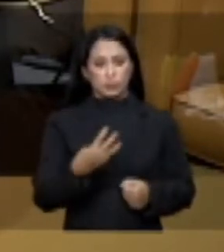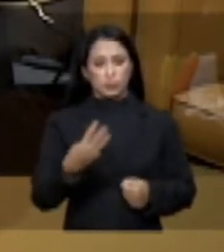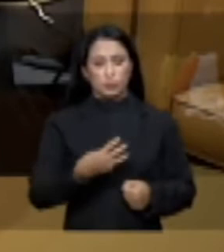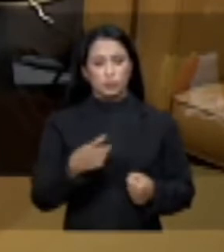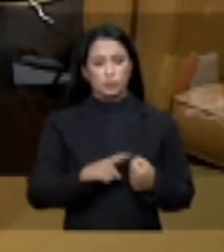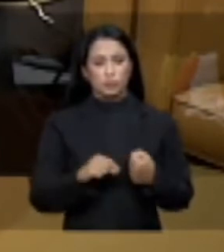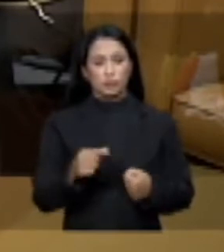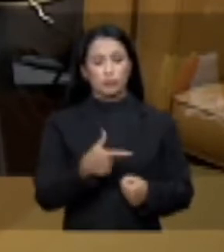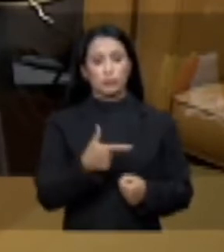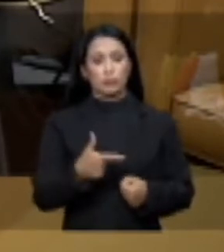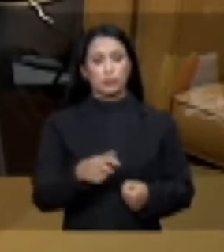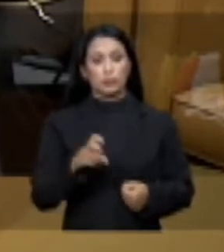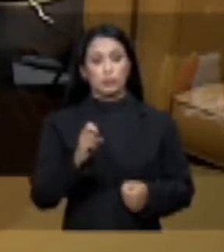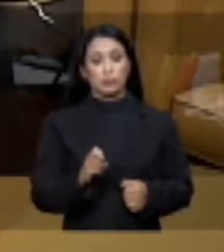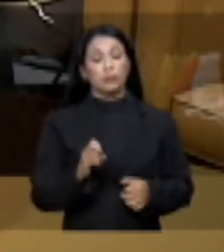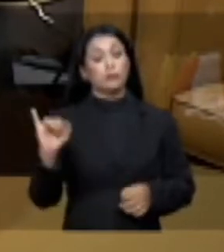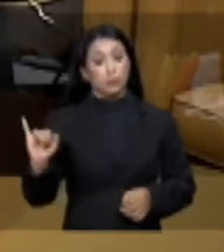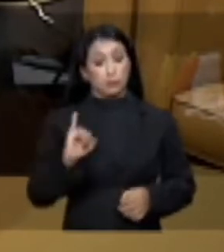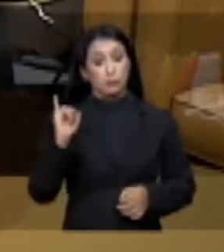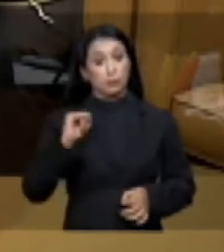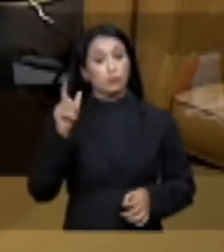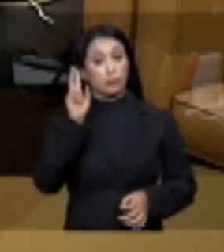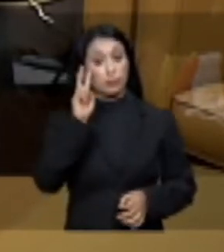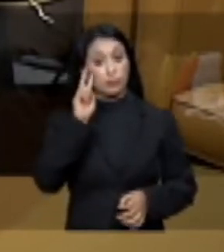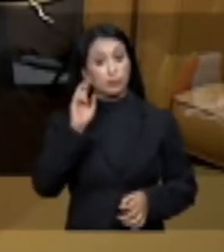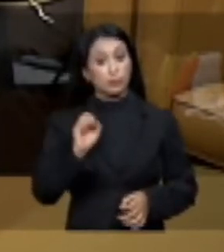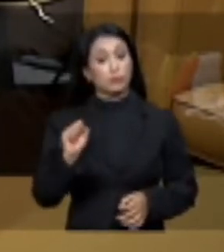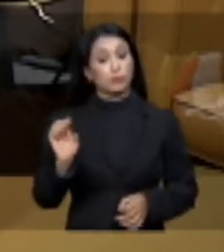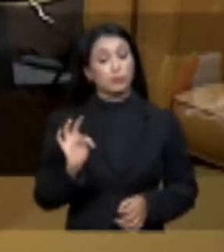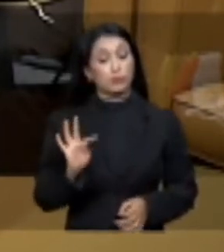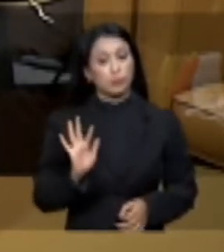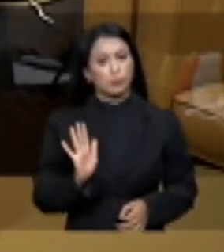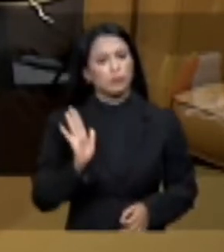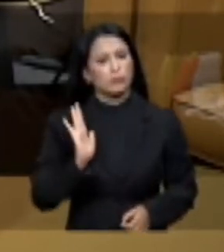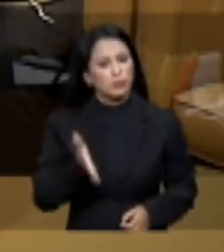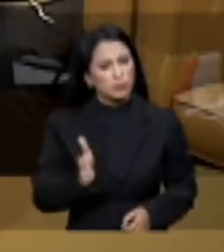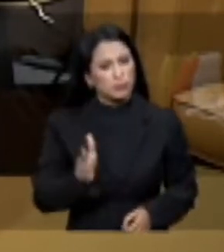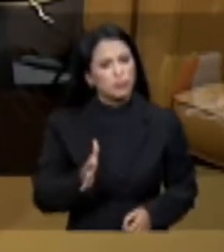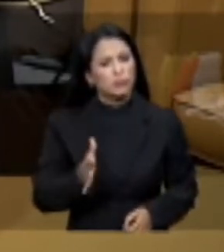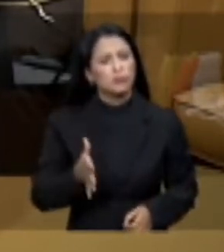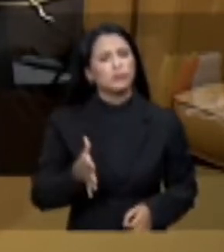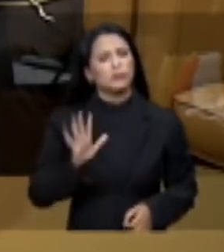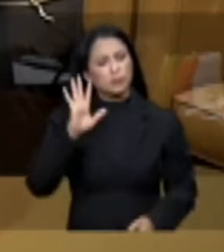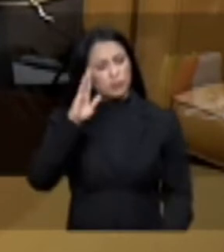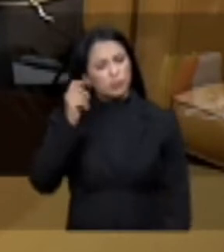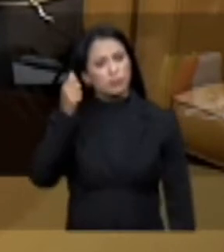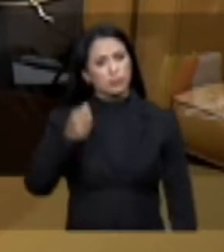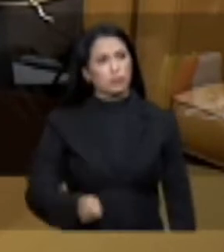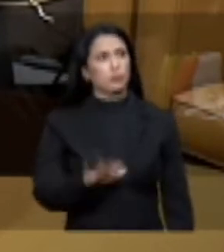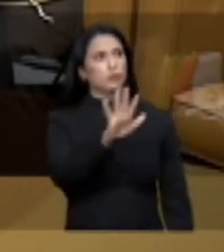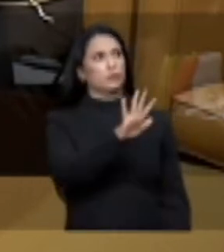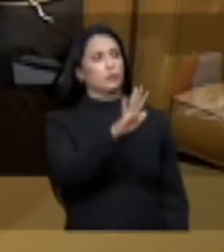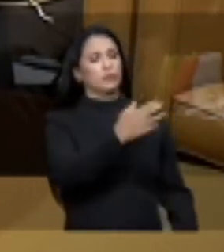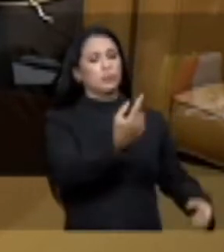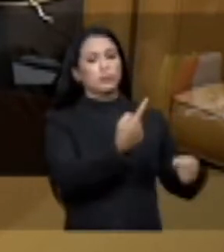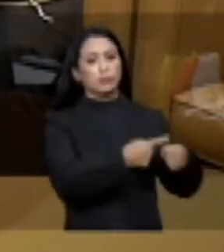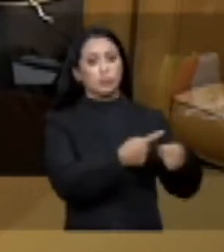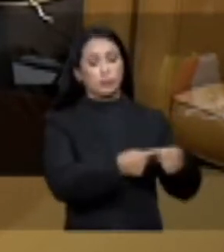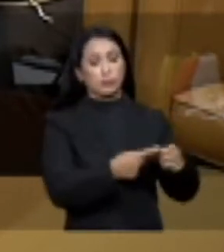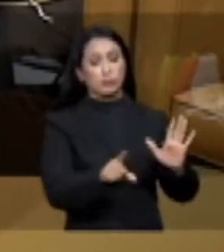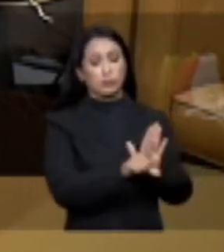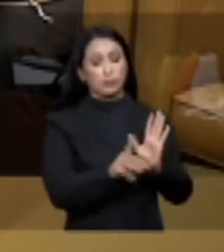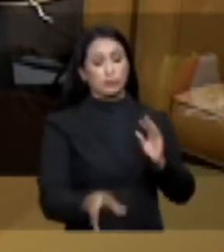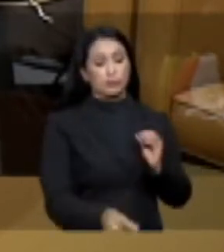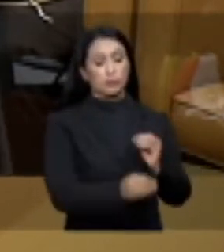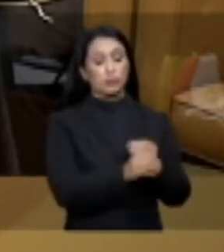da Constituição. E nesse ponto, é relevante lembrar que essa Suprema Corte já assentou que a instituição das regiões metropolitanas, por lei